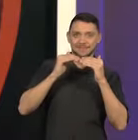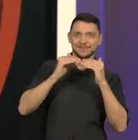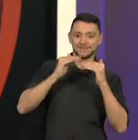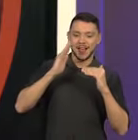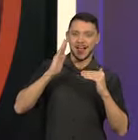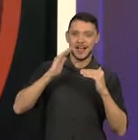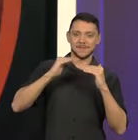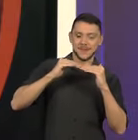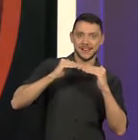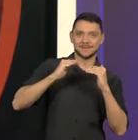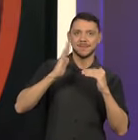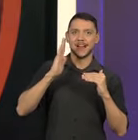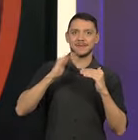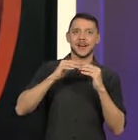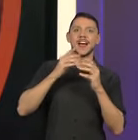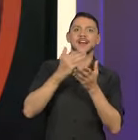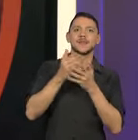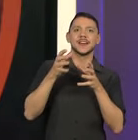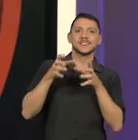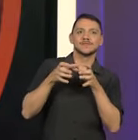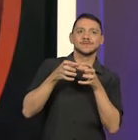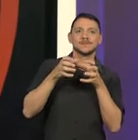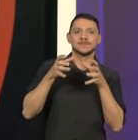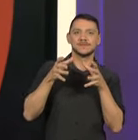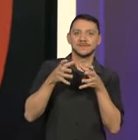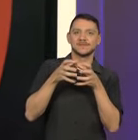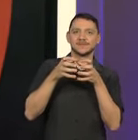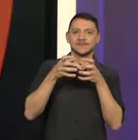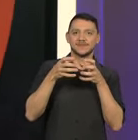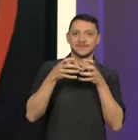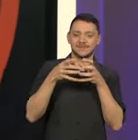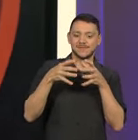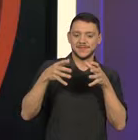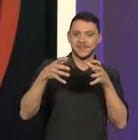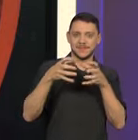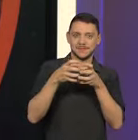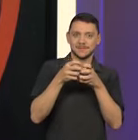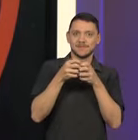movimento peristáltico aqui, ó. O estômago. E vai ficar aqui, ó.